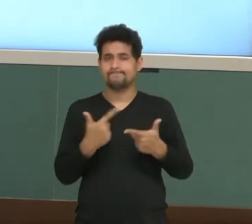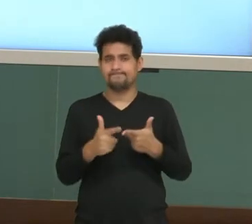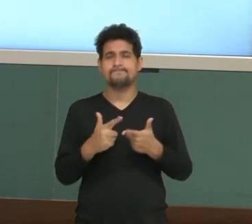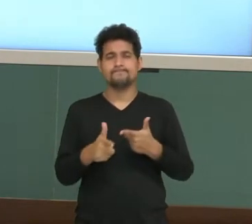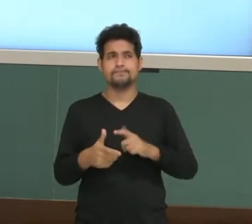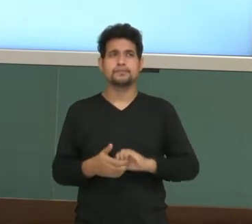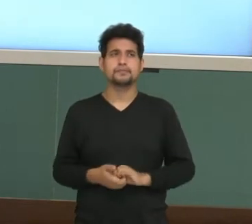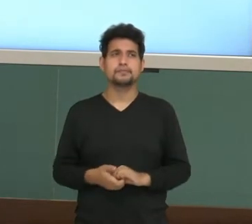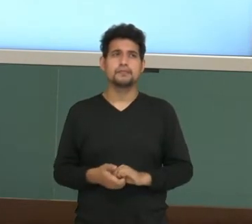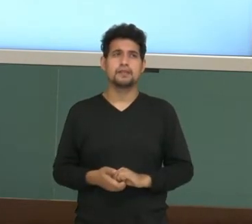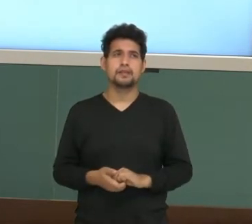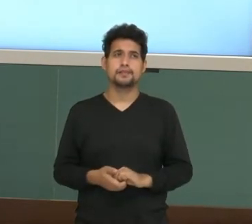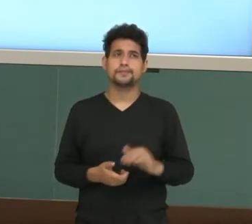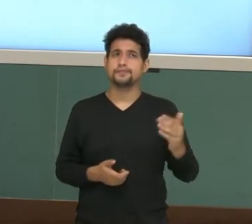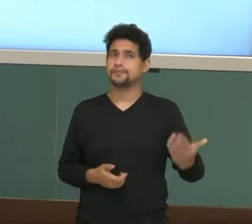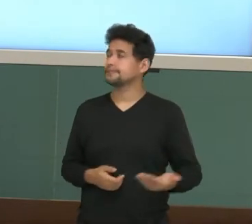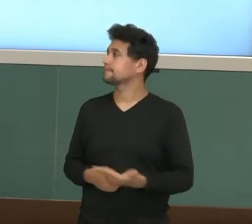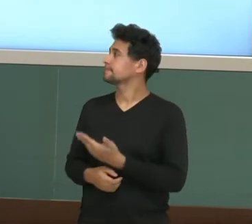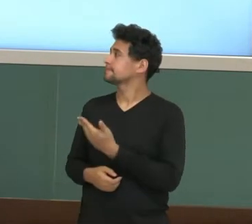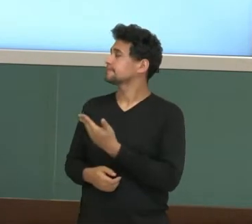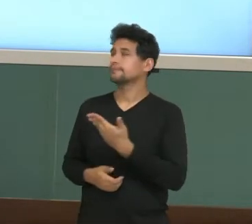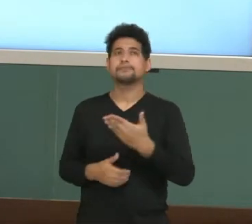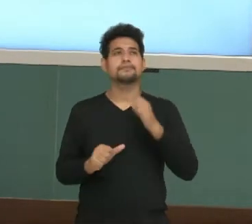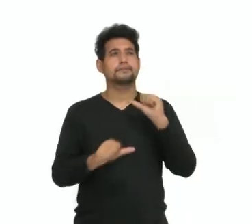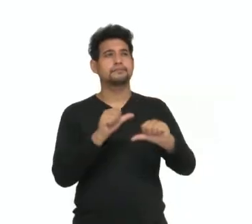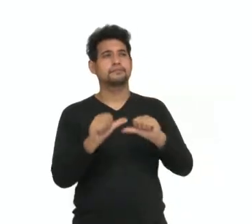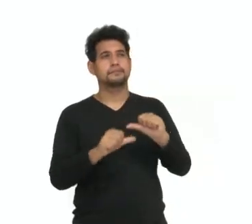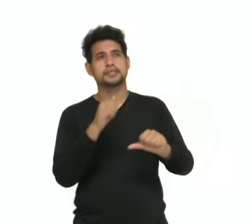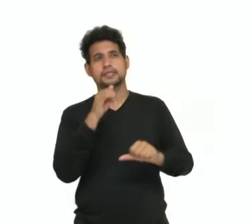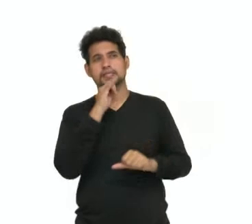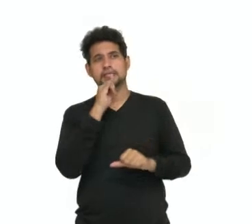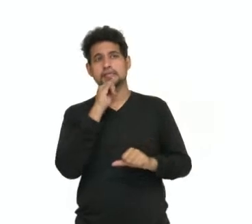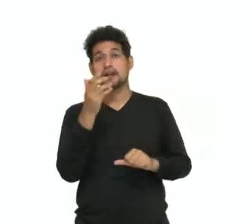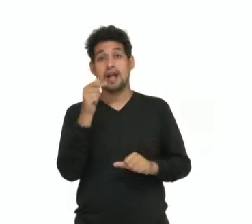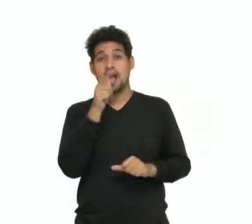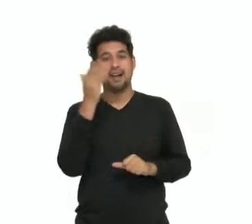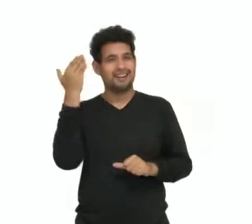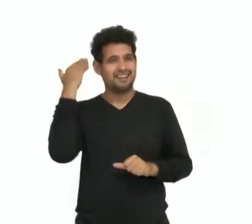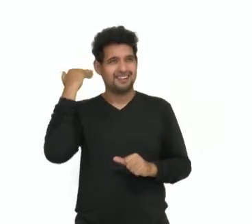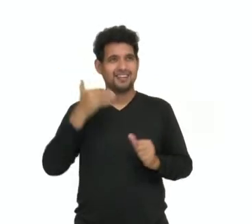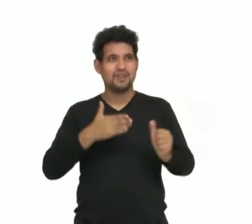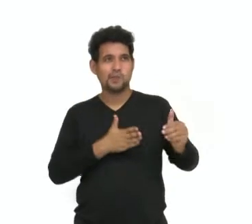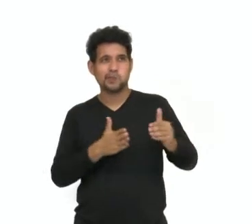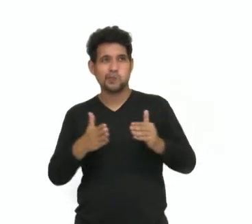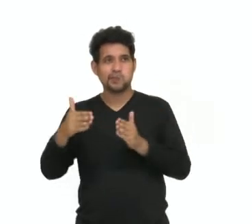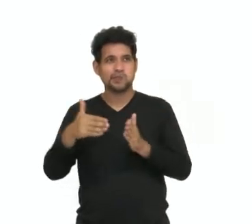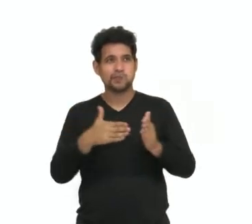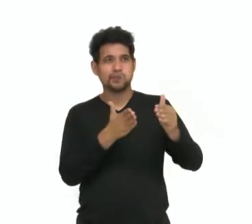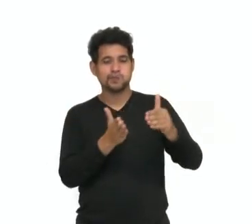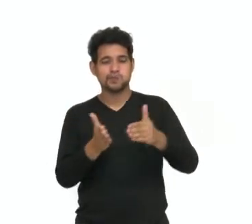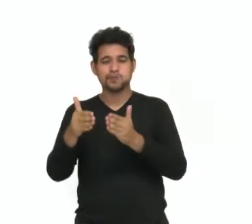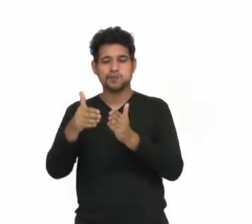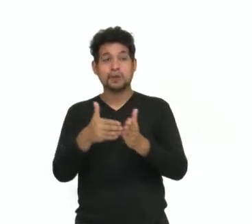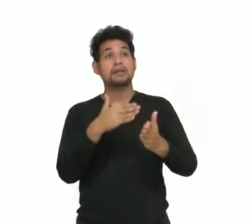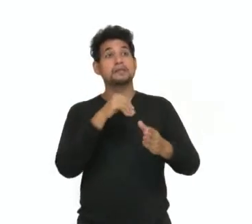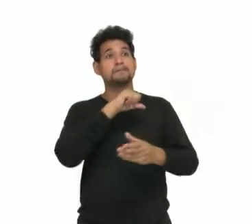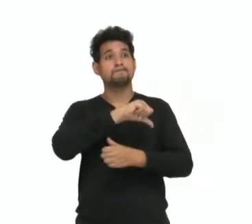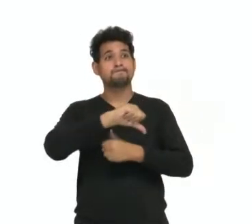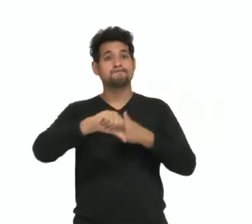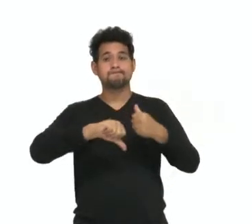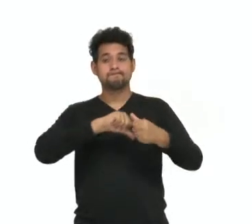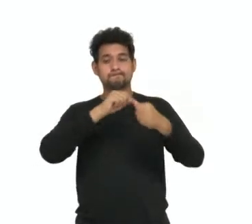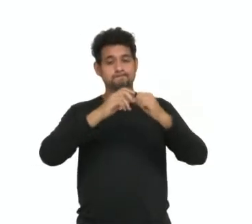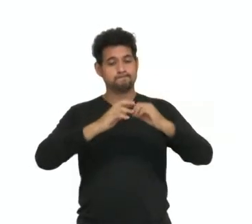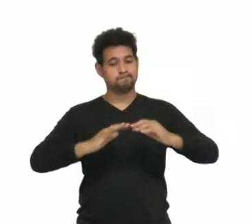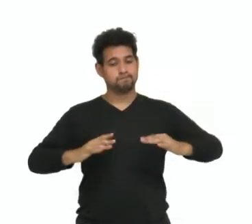comprometida. E aqui essas transformações, a partir do leito natural do rio, algumas fotos das obras